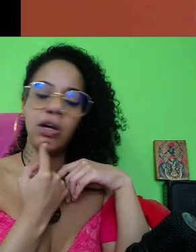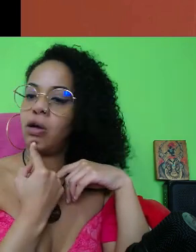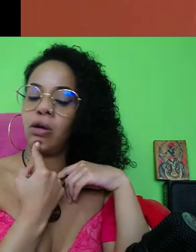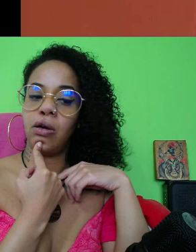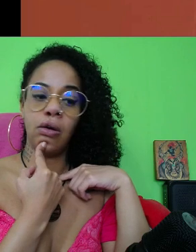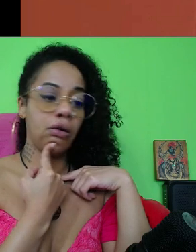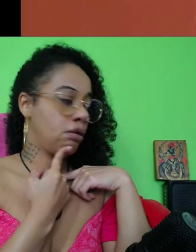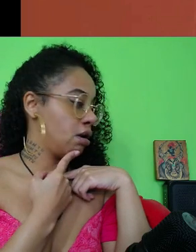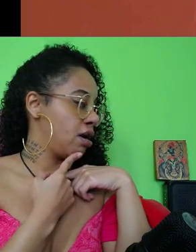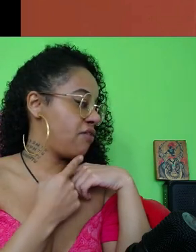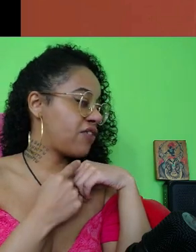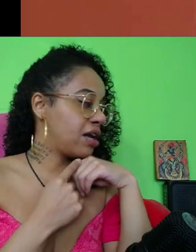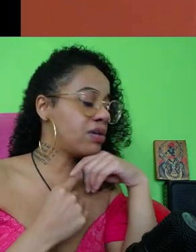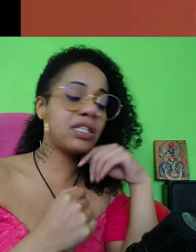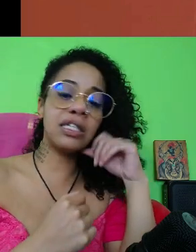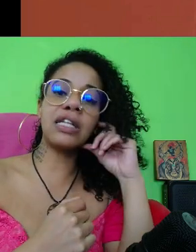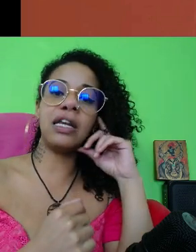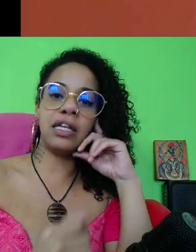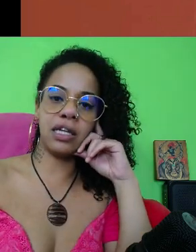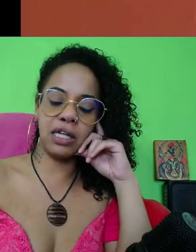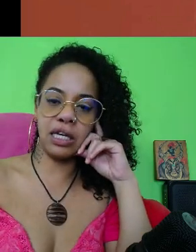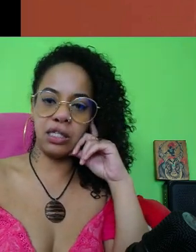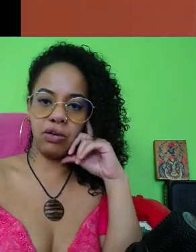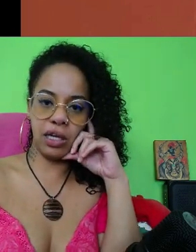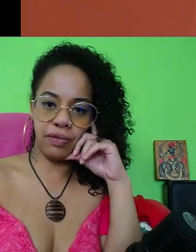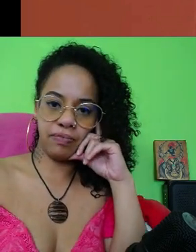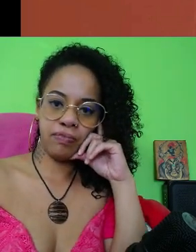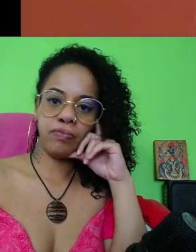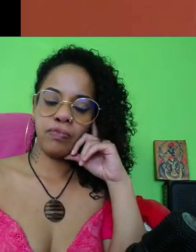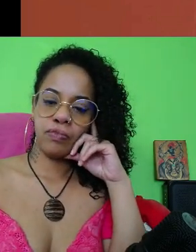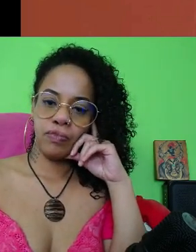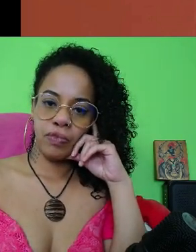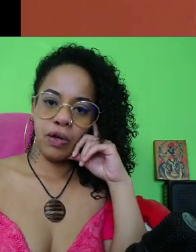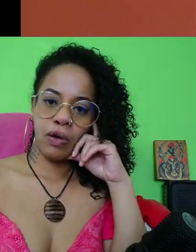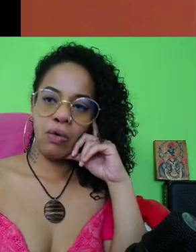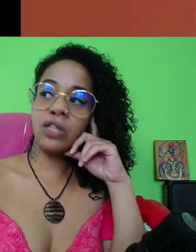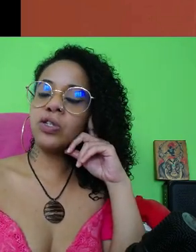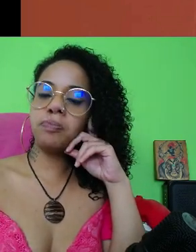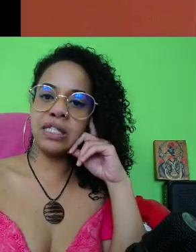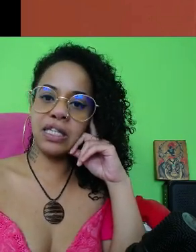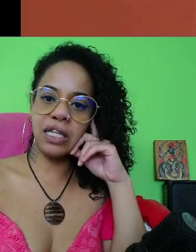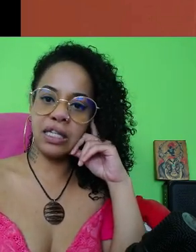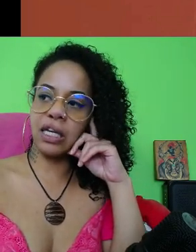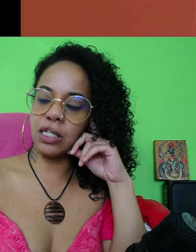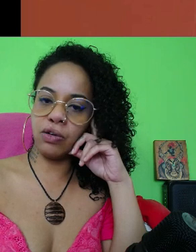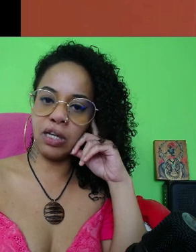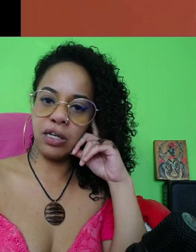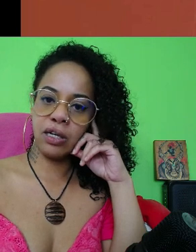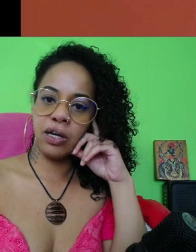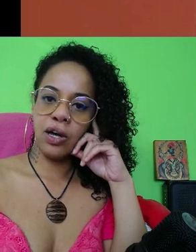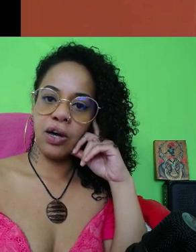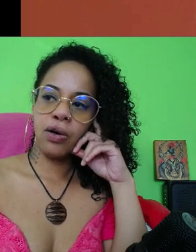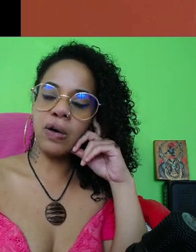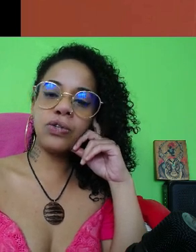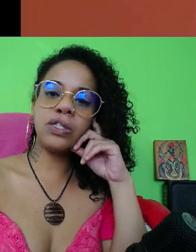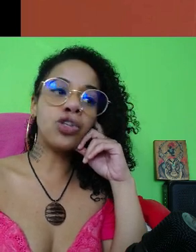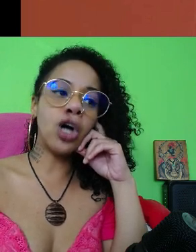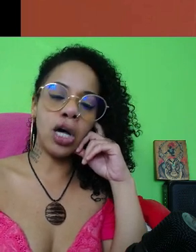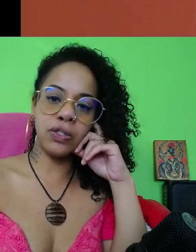assim e fala quantas Talita tem nesse rolê quantos pcd tem nesse rolê